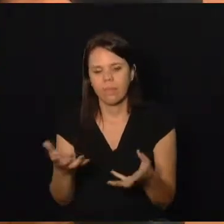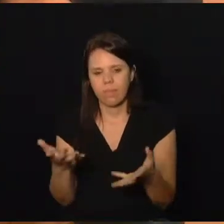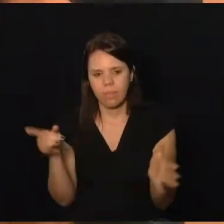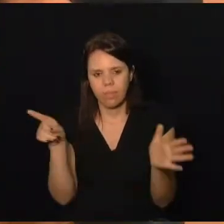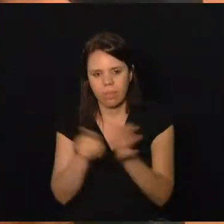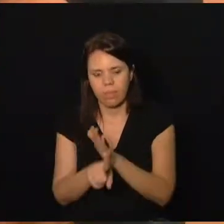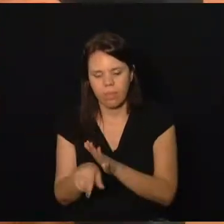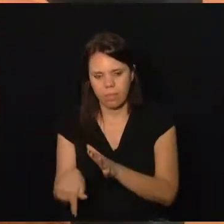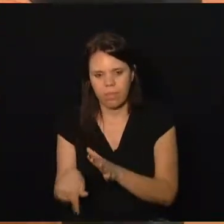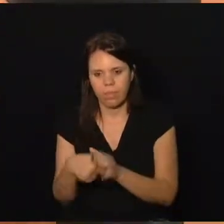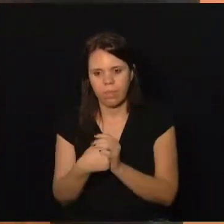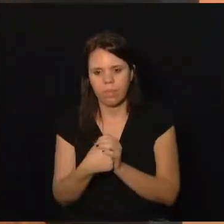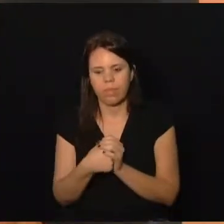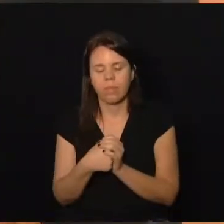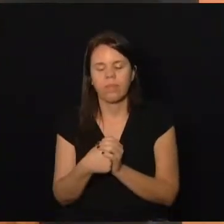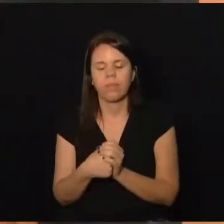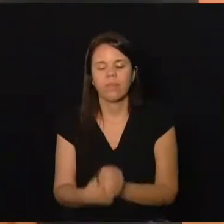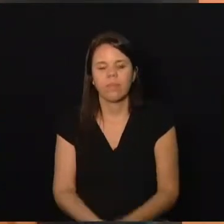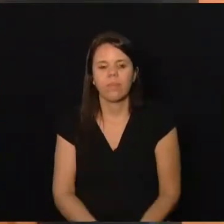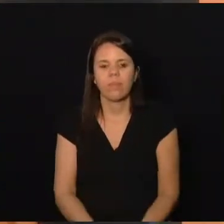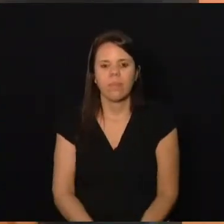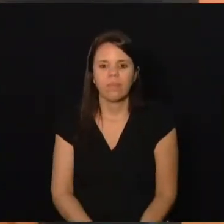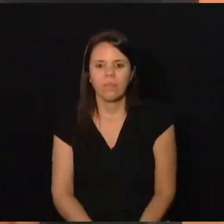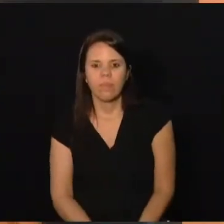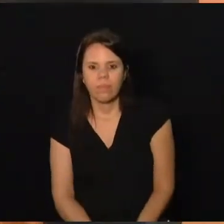perguntar. E